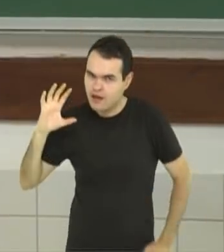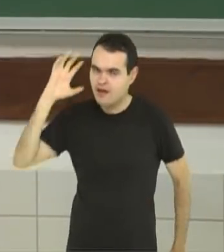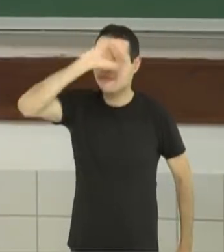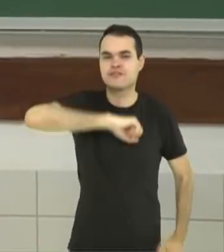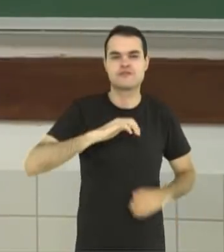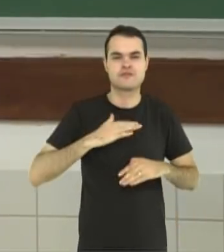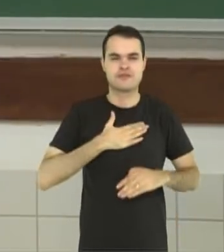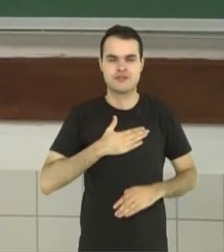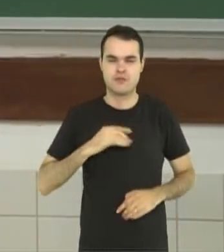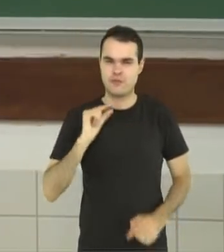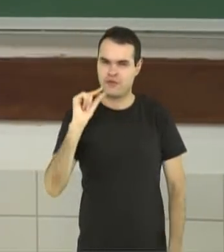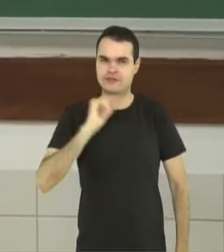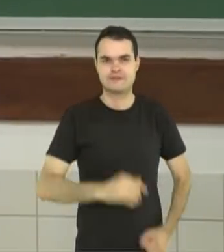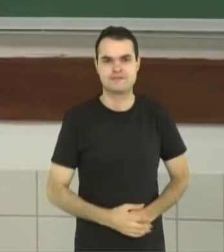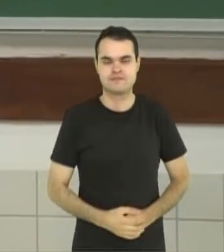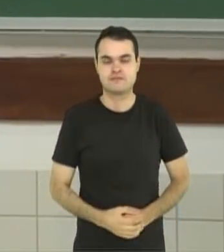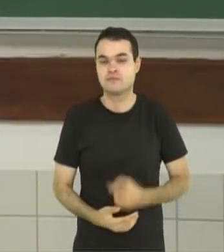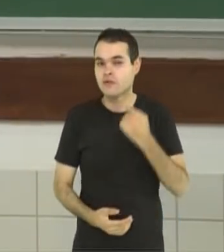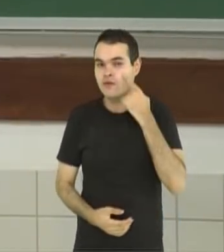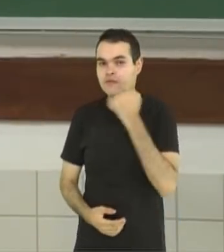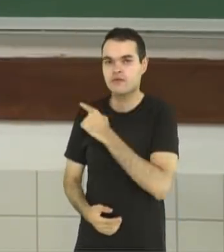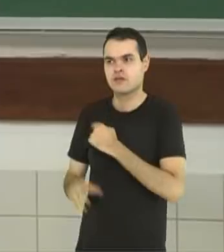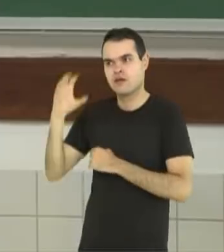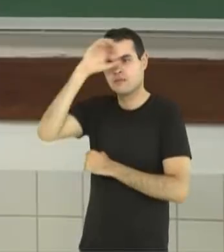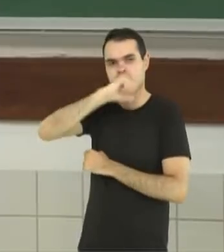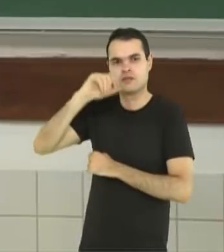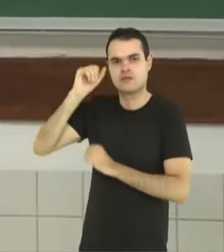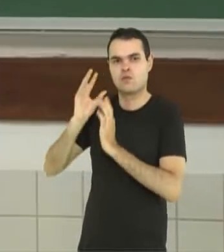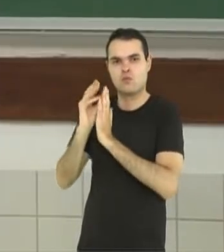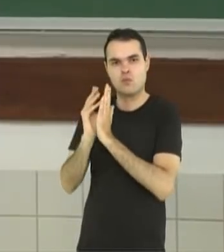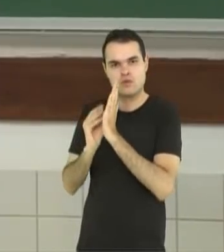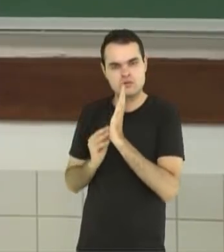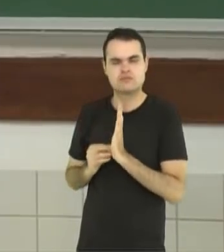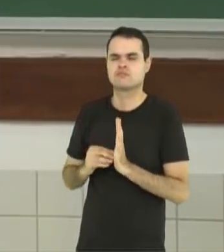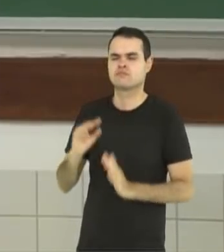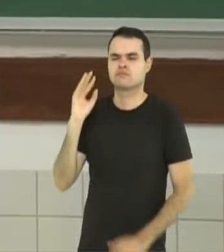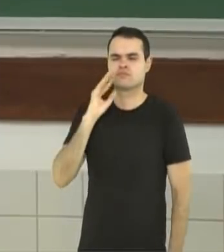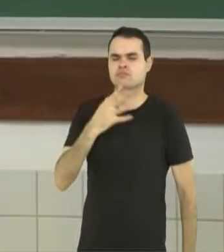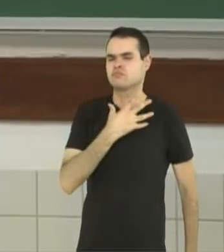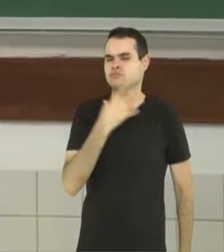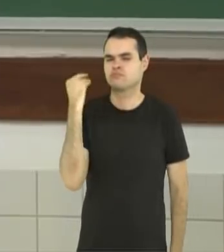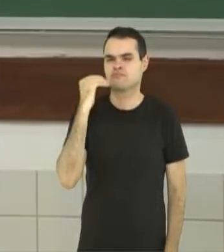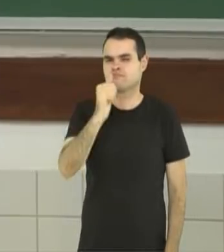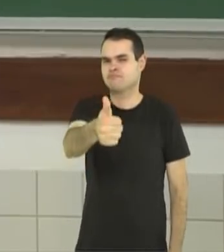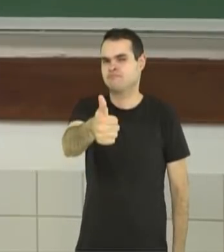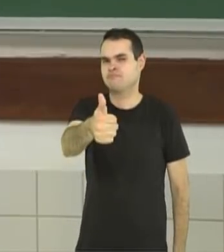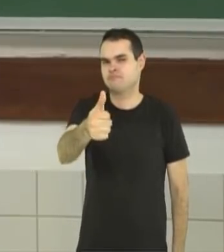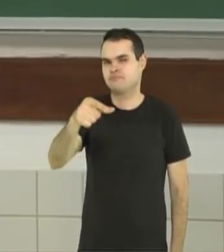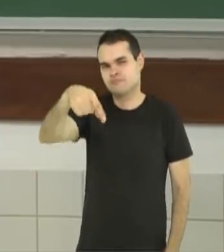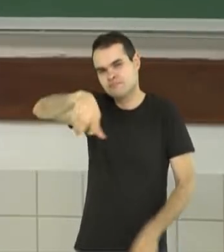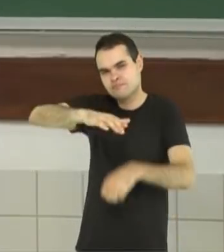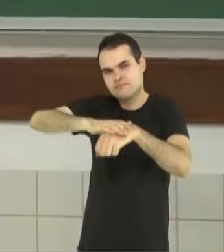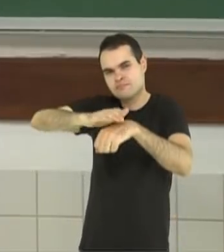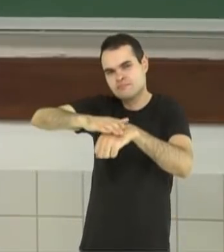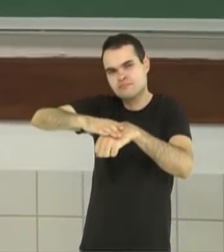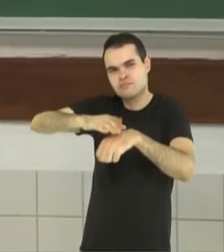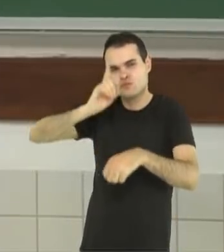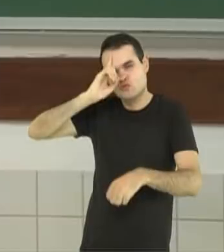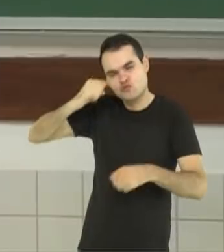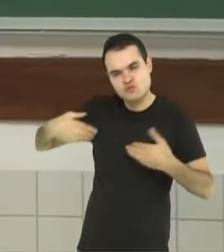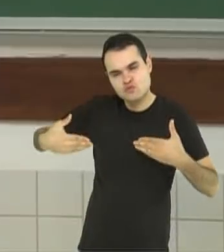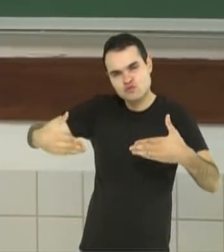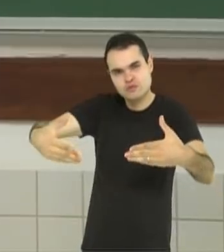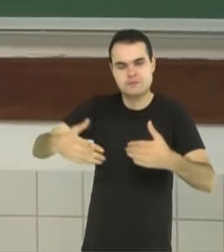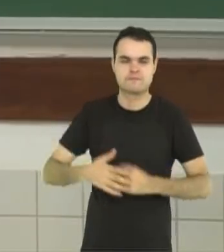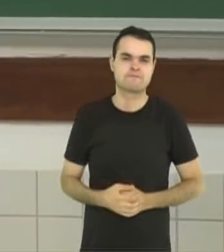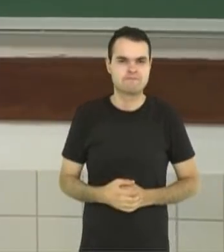pouquinho. Vejam lá que vocês vão, aprender muitos conteúdos bem bacanas que vocês conseguem aplicar aí no dia a dia de vocês,